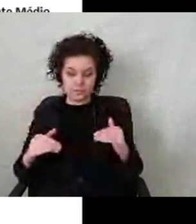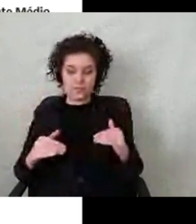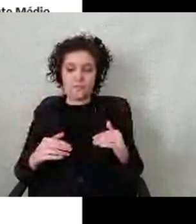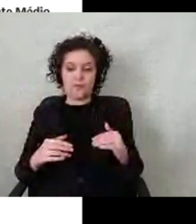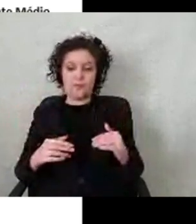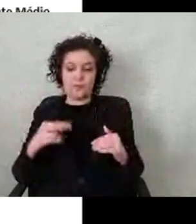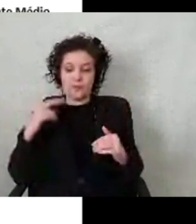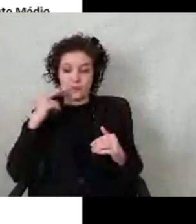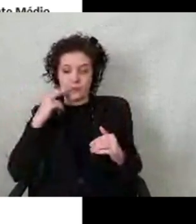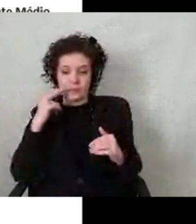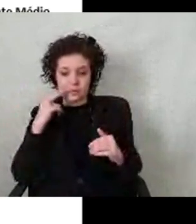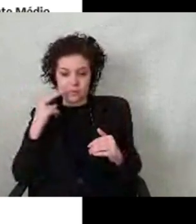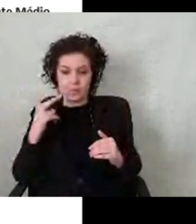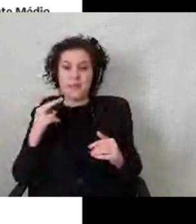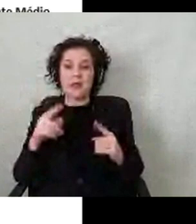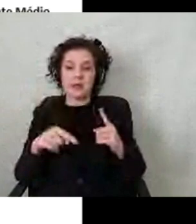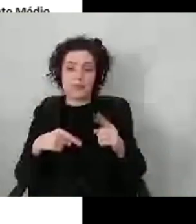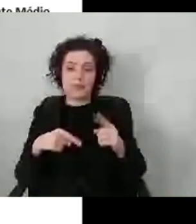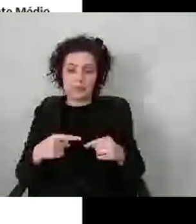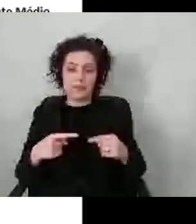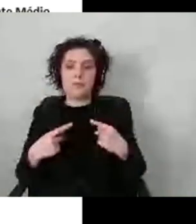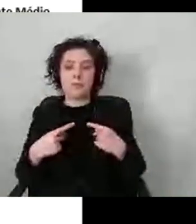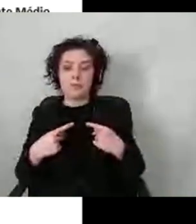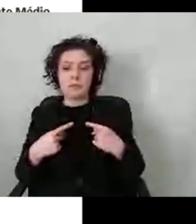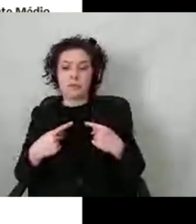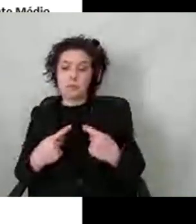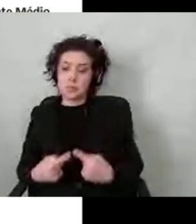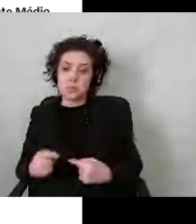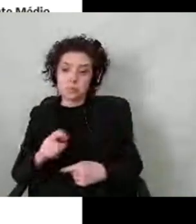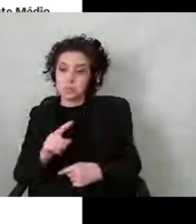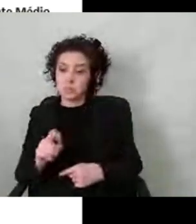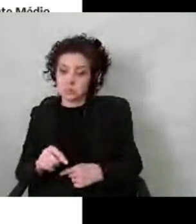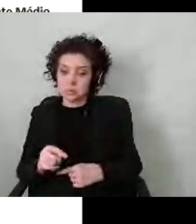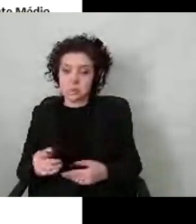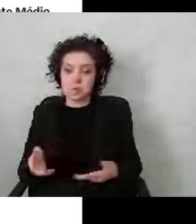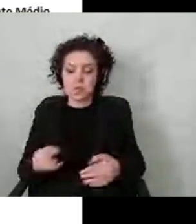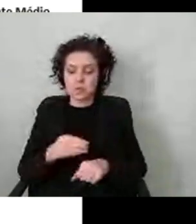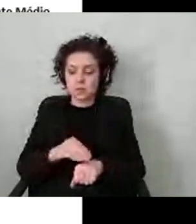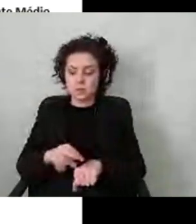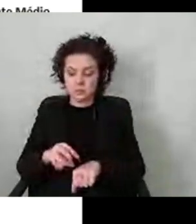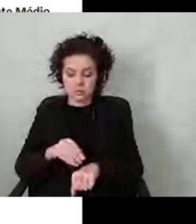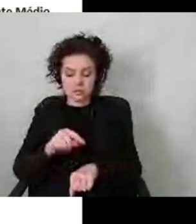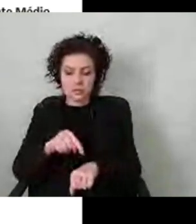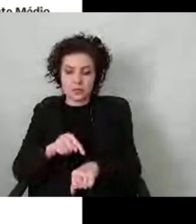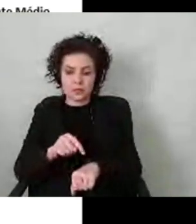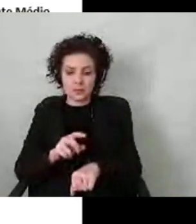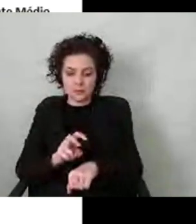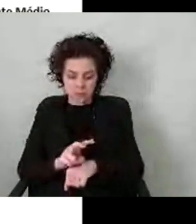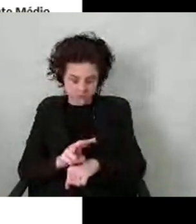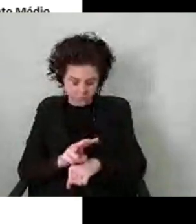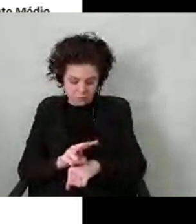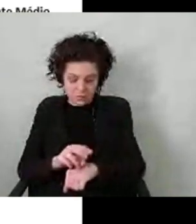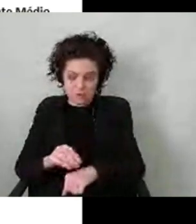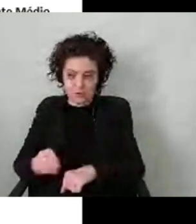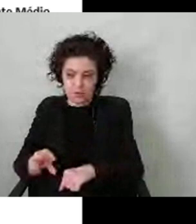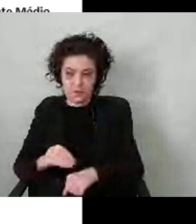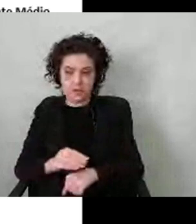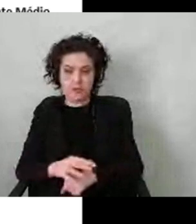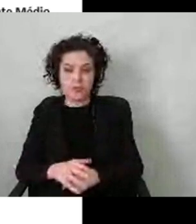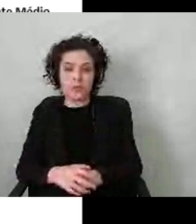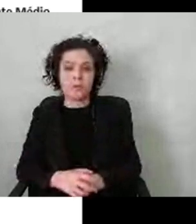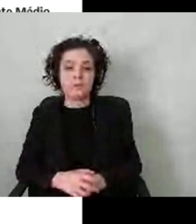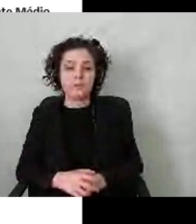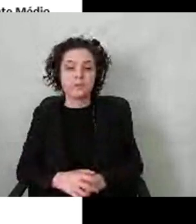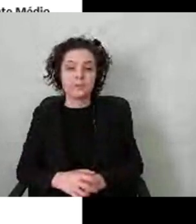SARS-CoV-1, ou simplesmente SARS-CoV, ele foi um vírus originado de morcego, que para chegar no homem, ele passou